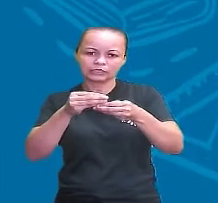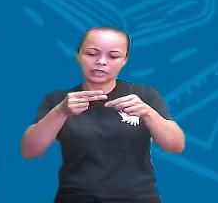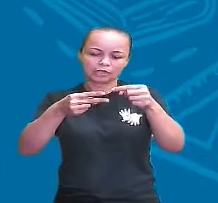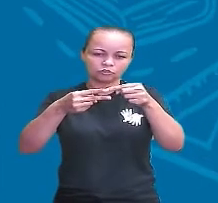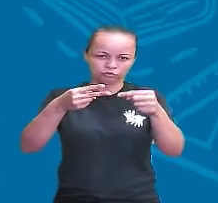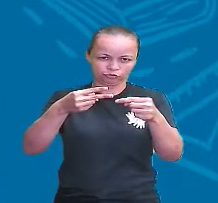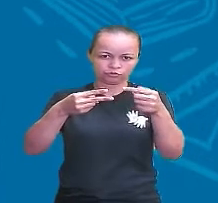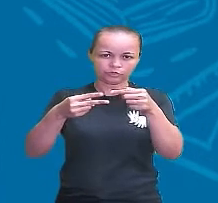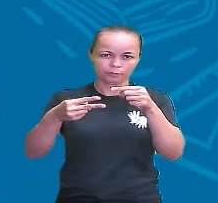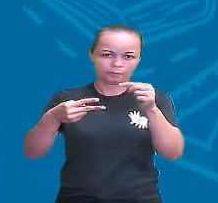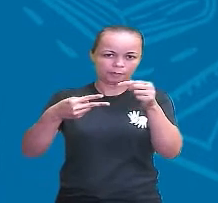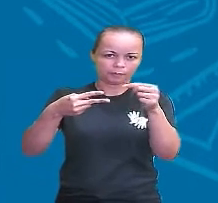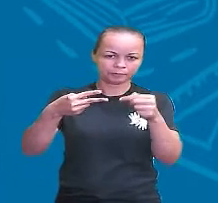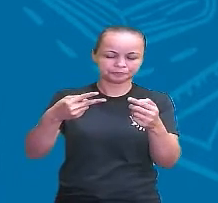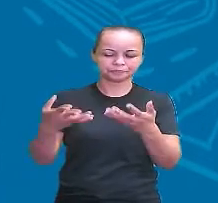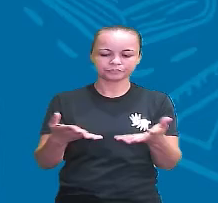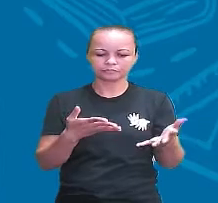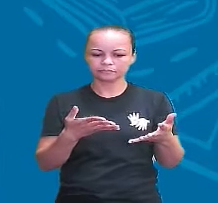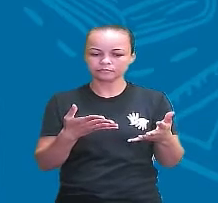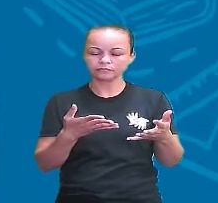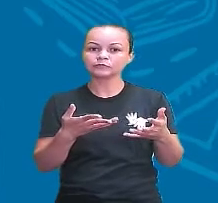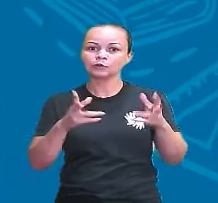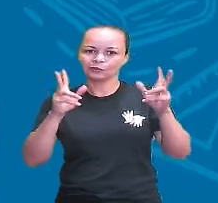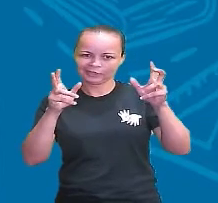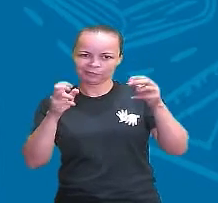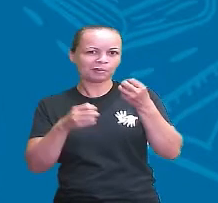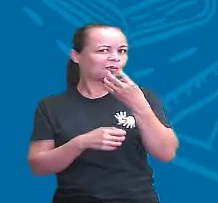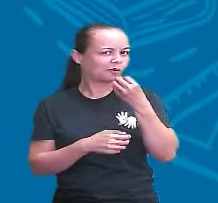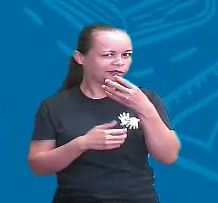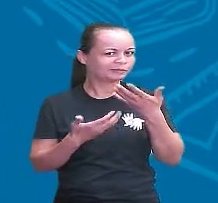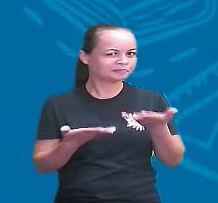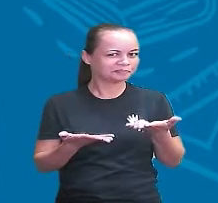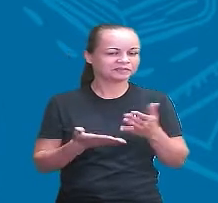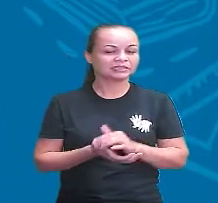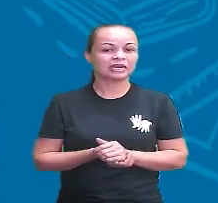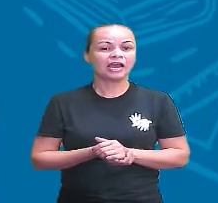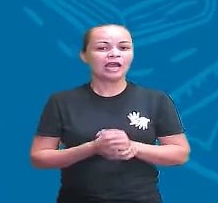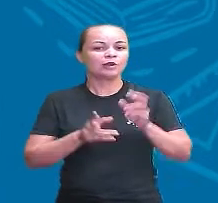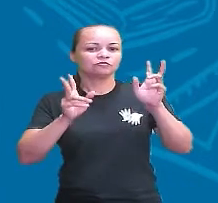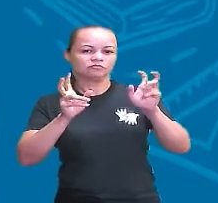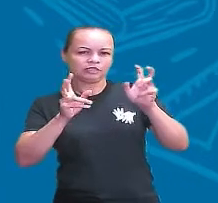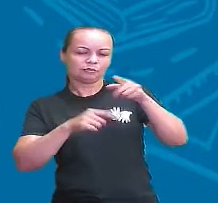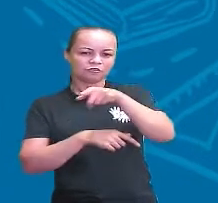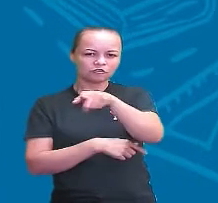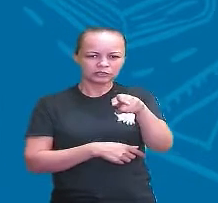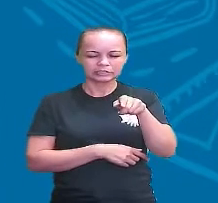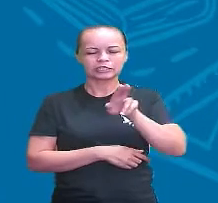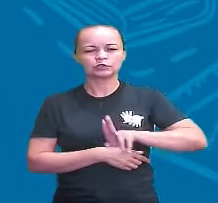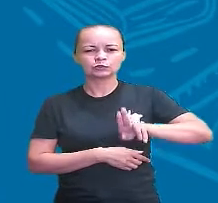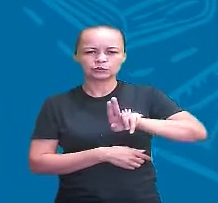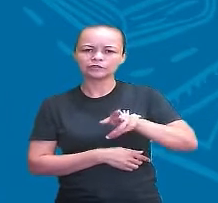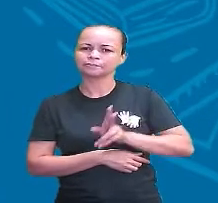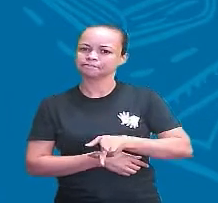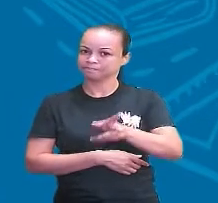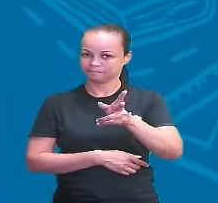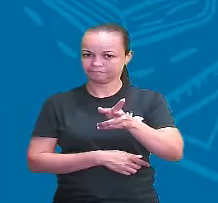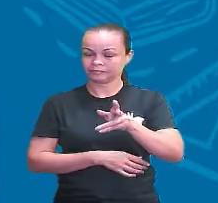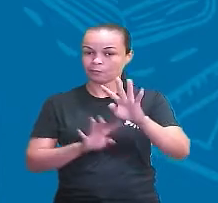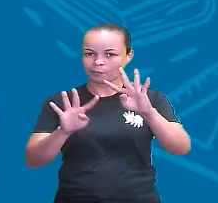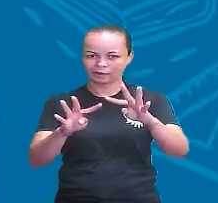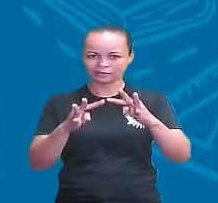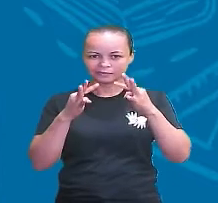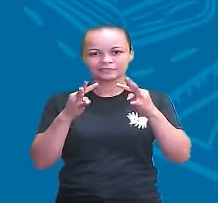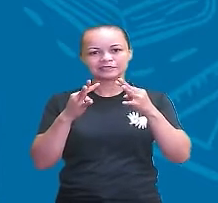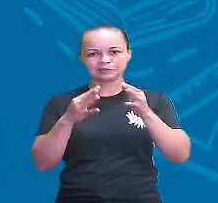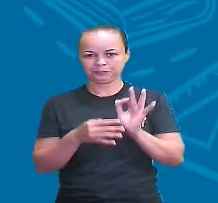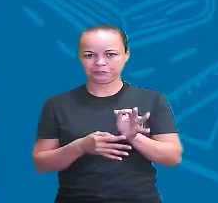uma delas. Assunto é bom, não é isso? E é um tema que vocês usarão sempre. Então, presta bem atenção,